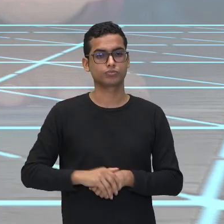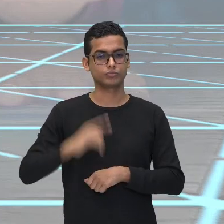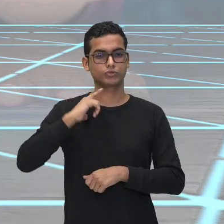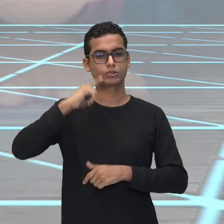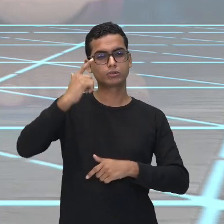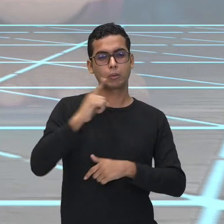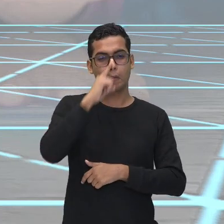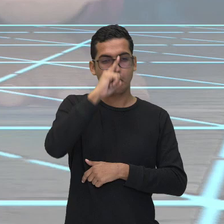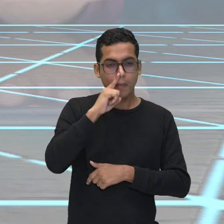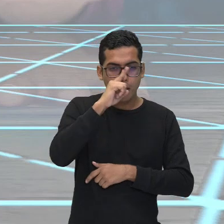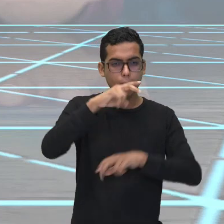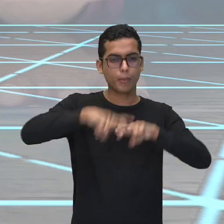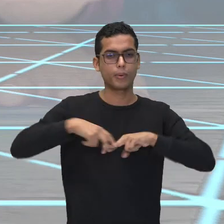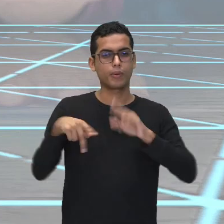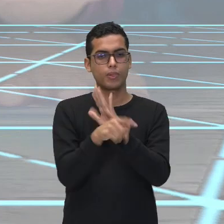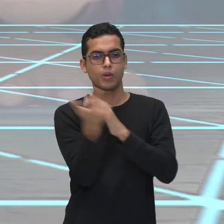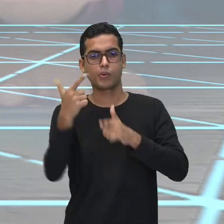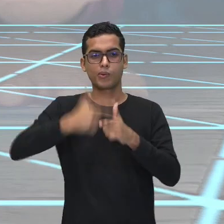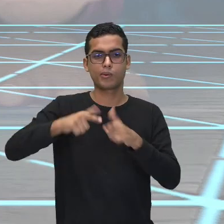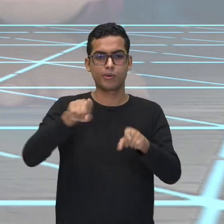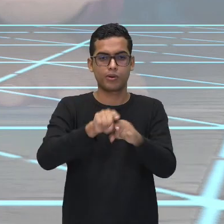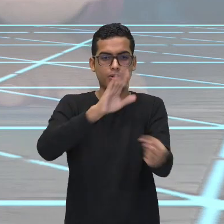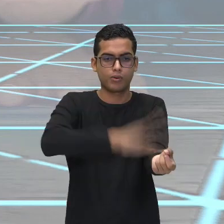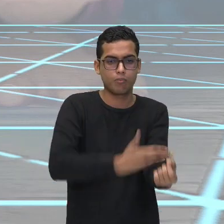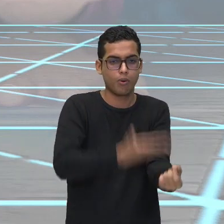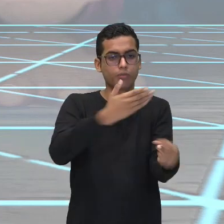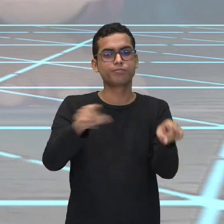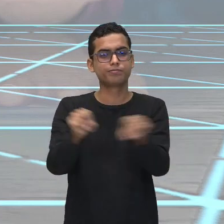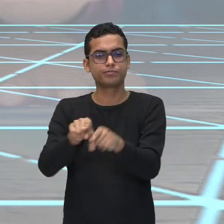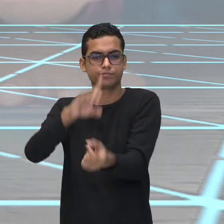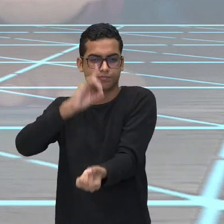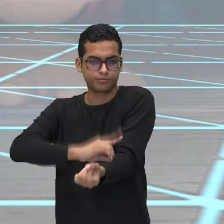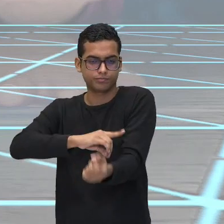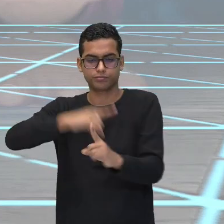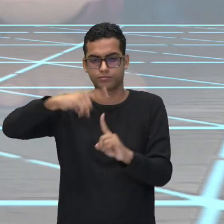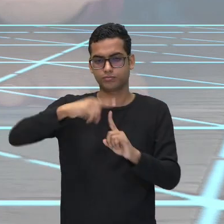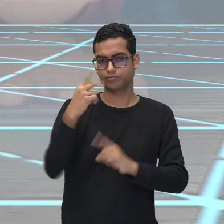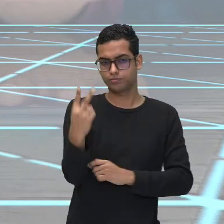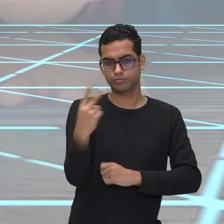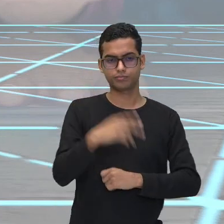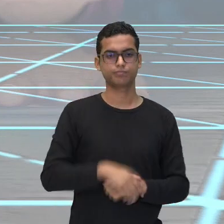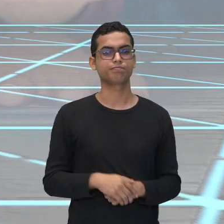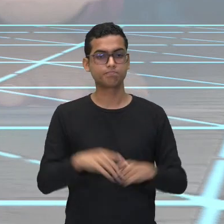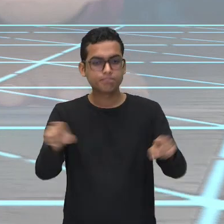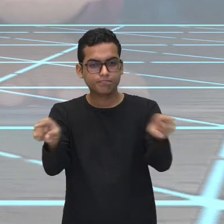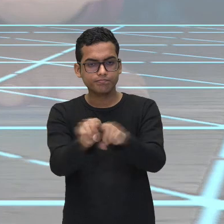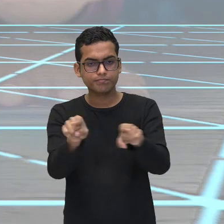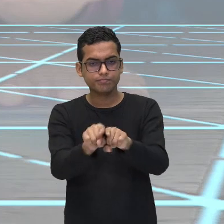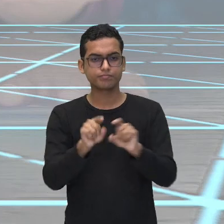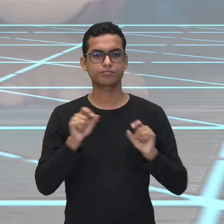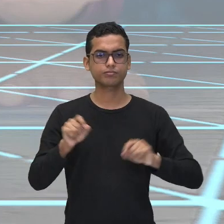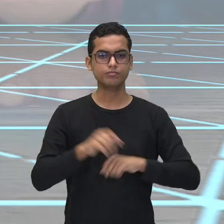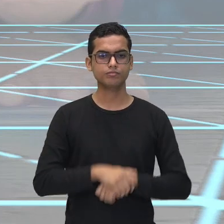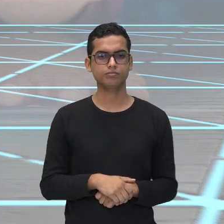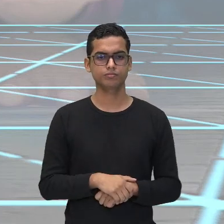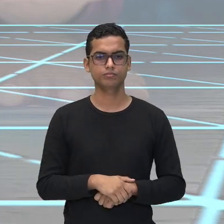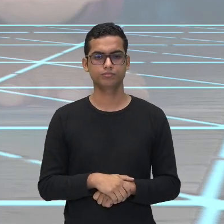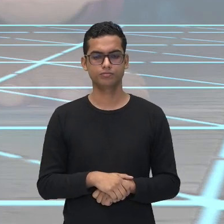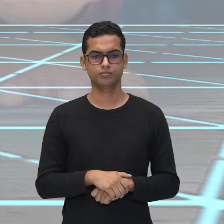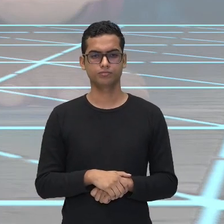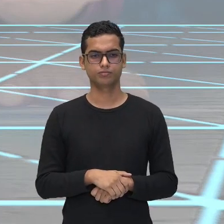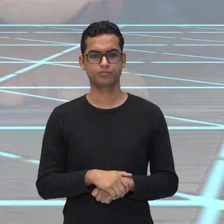problemas, como hipertensão e diabetes do tipo 2, né? E como